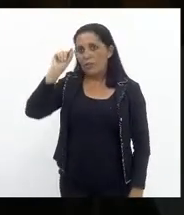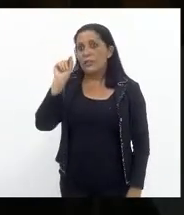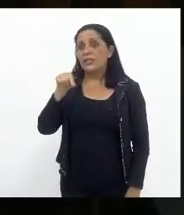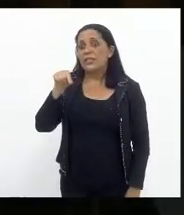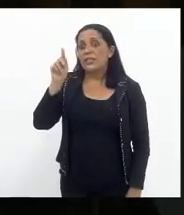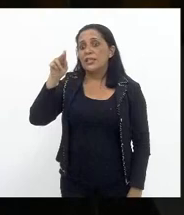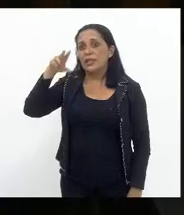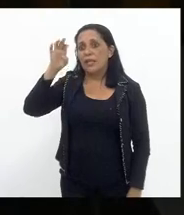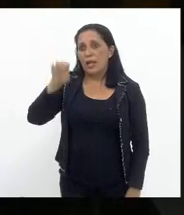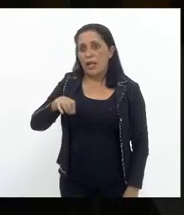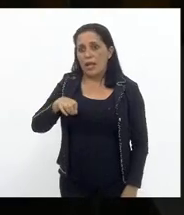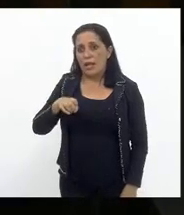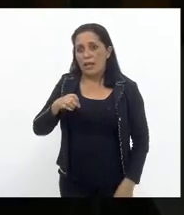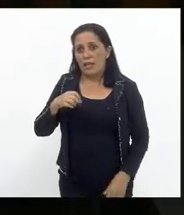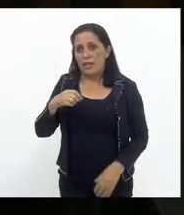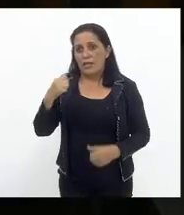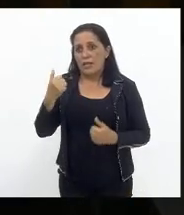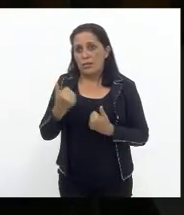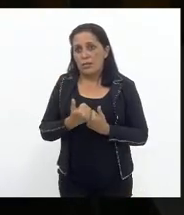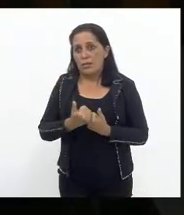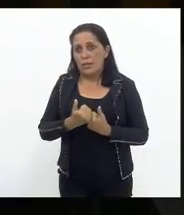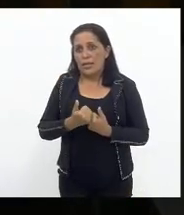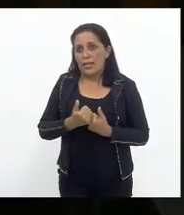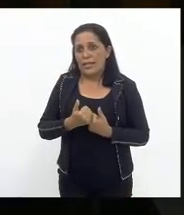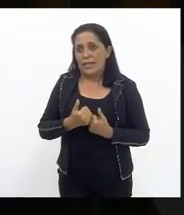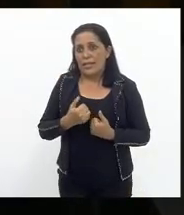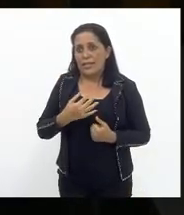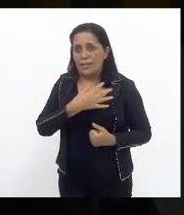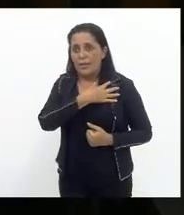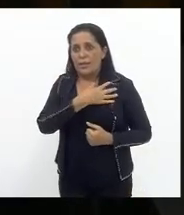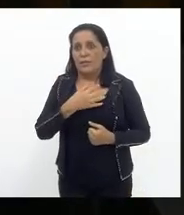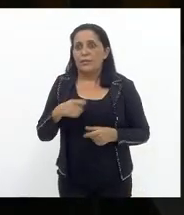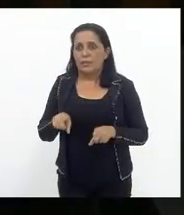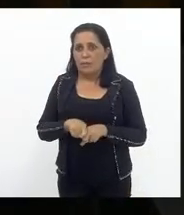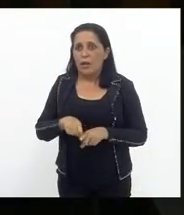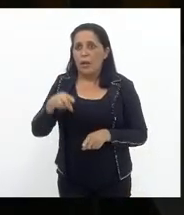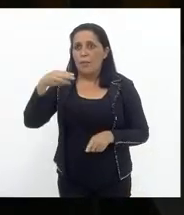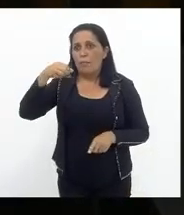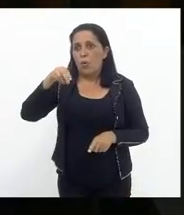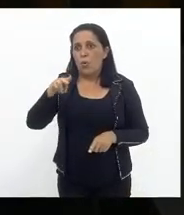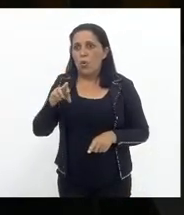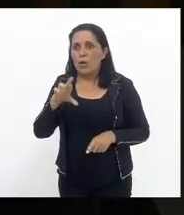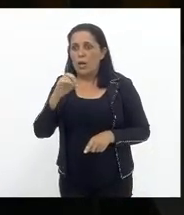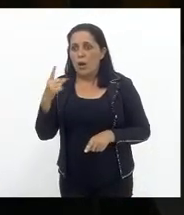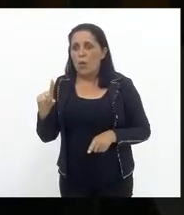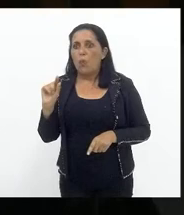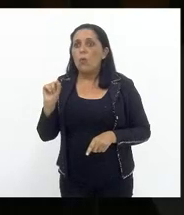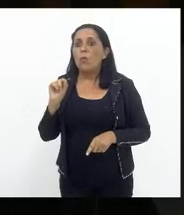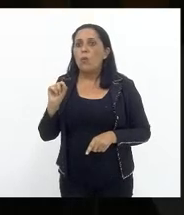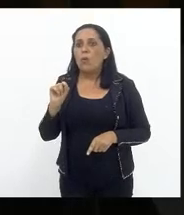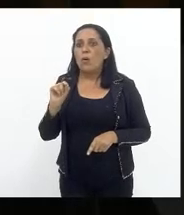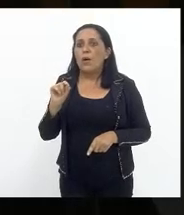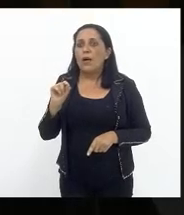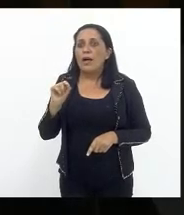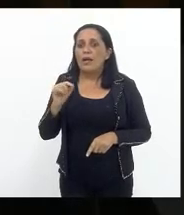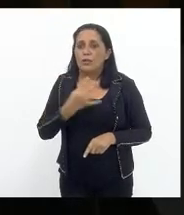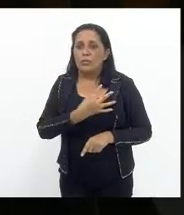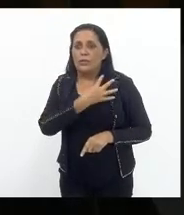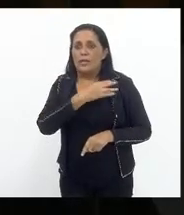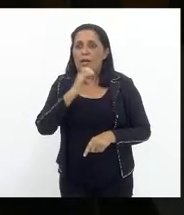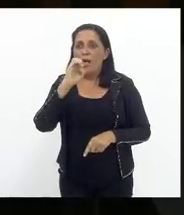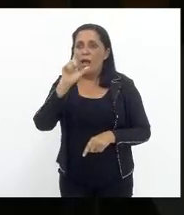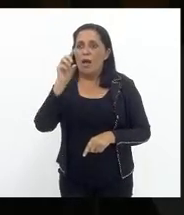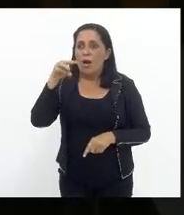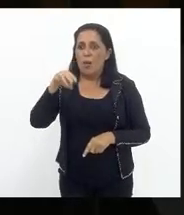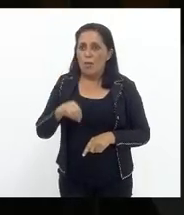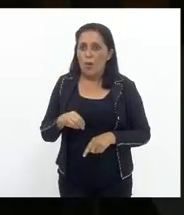subtenente Elmo. Pergunta também ao general Mourão quem é o subtenente Elmo. Pergunta